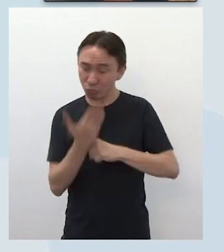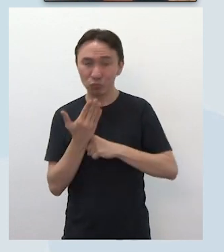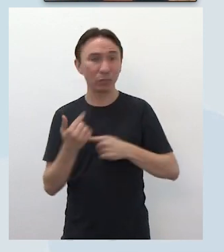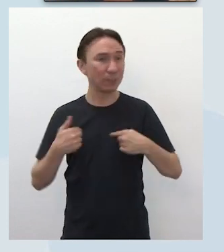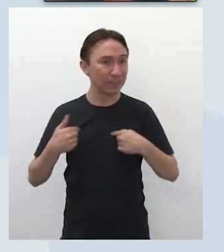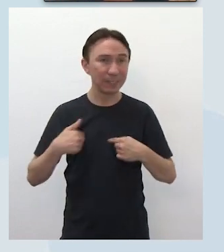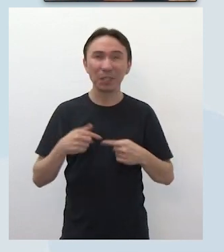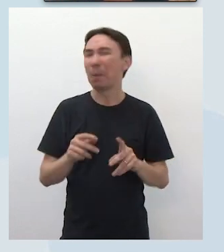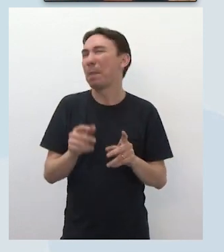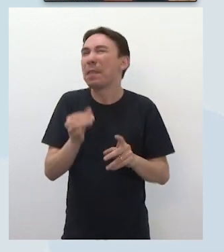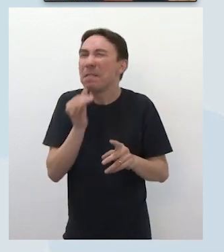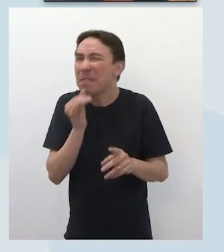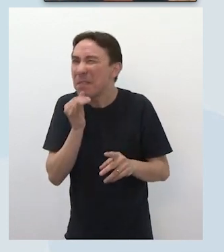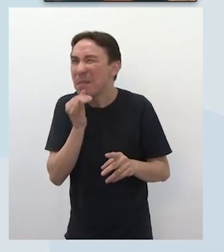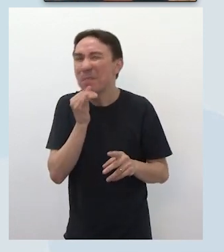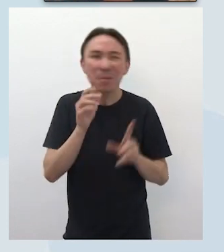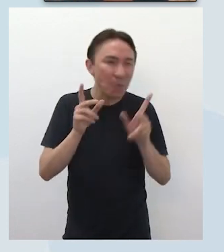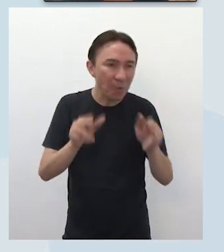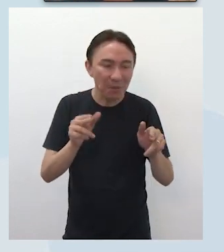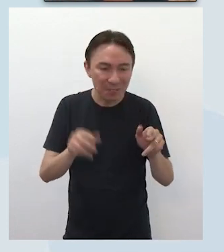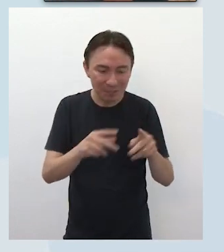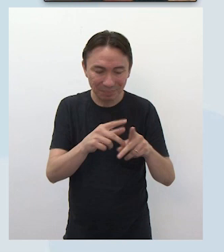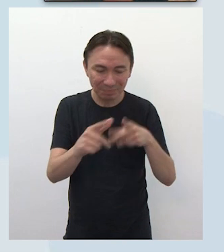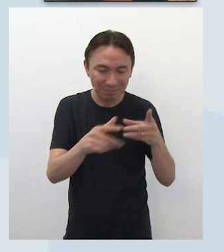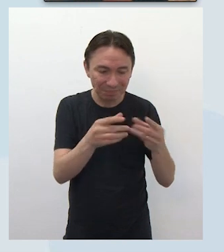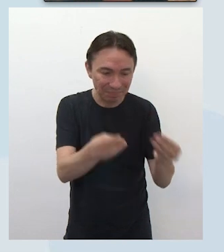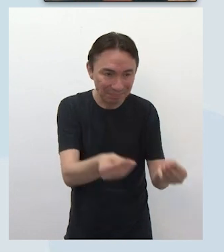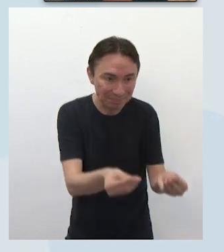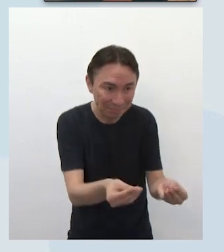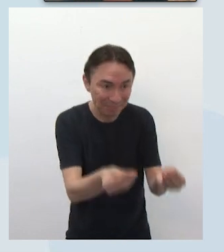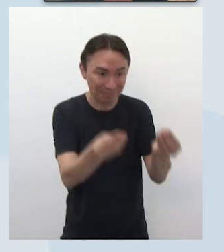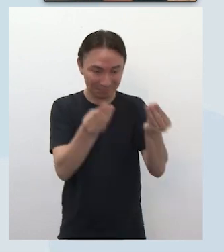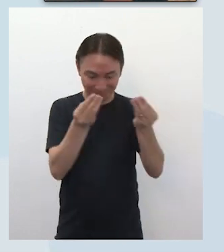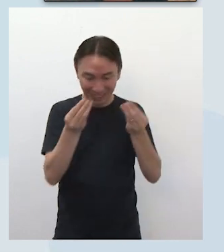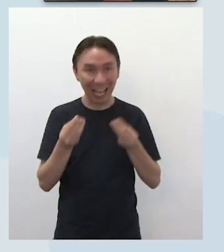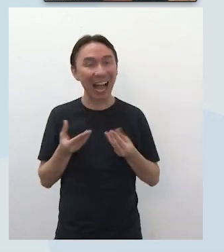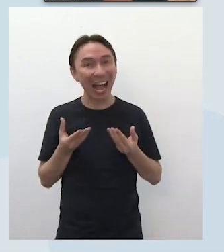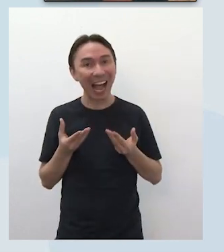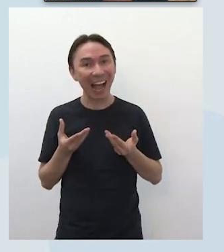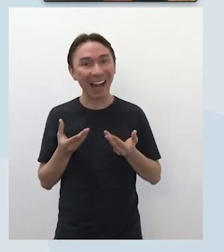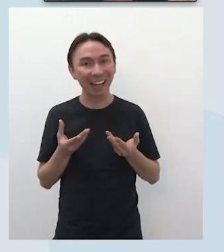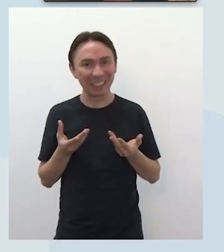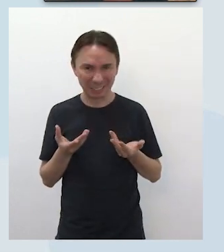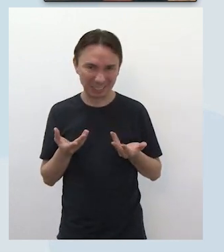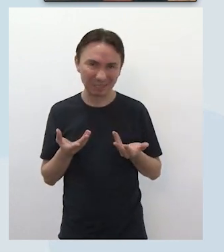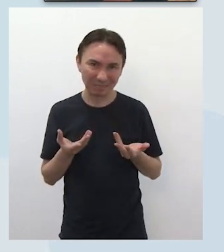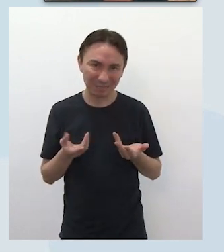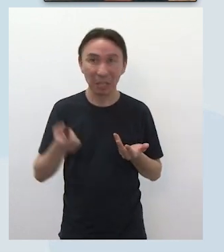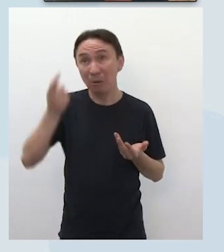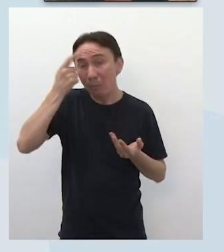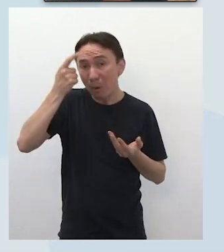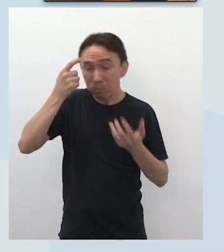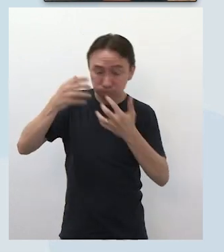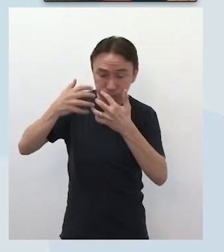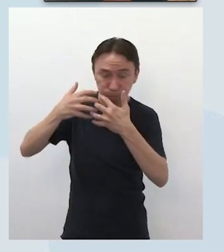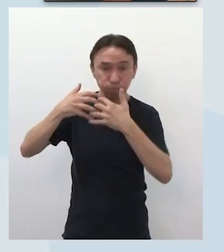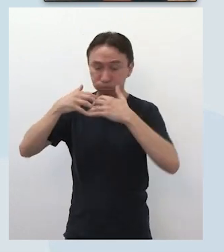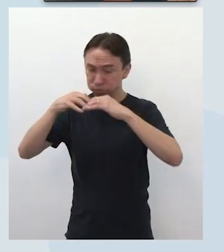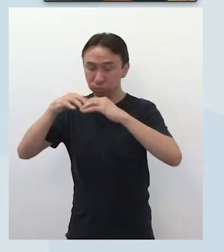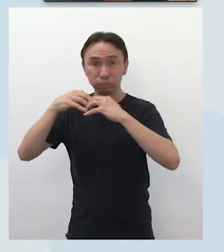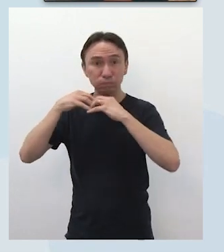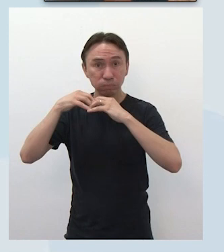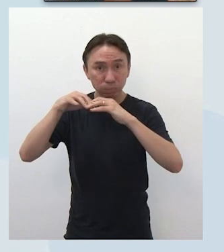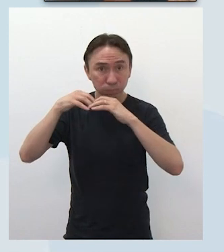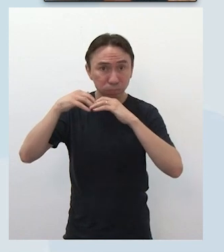temos um sistema límbico, que talvez seja um dos mais primitivos, né? No cérebro, que é